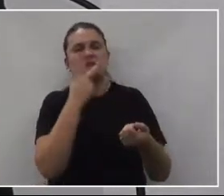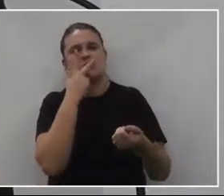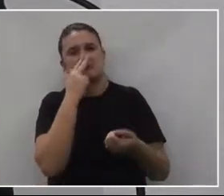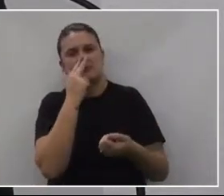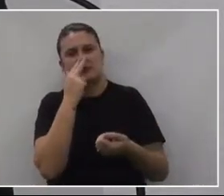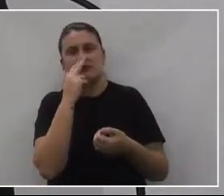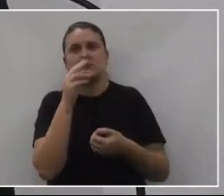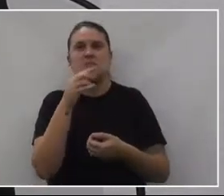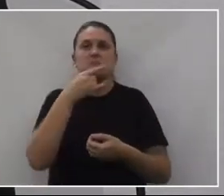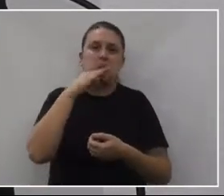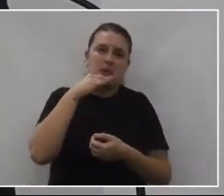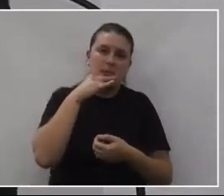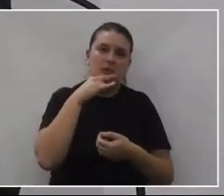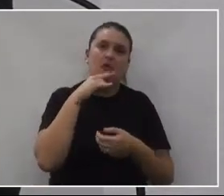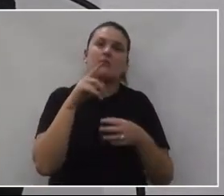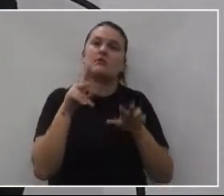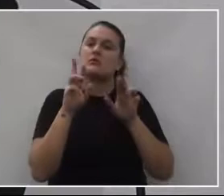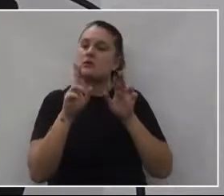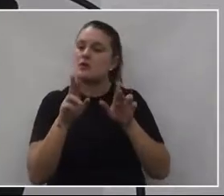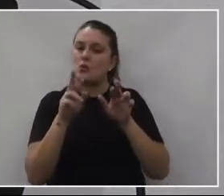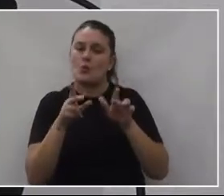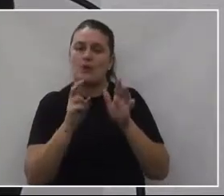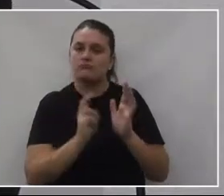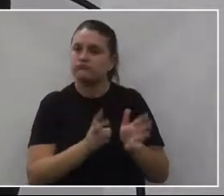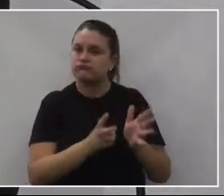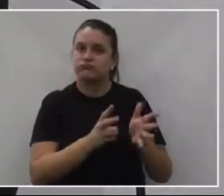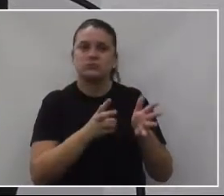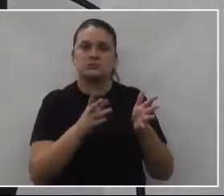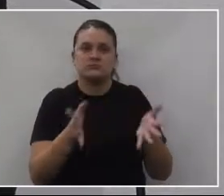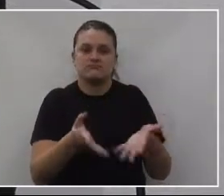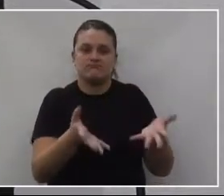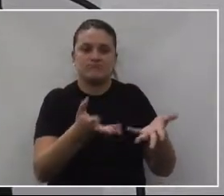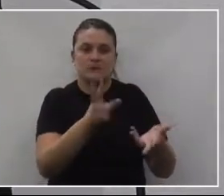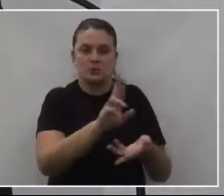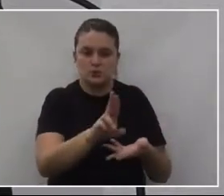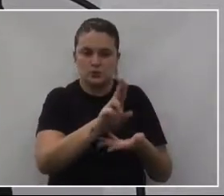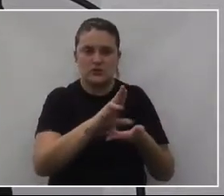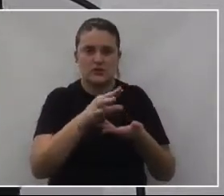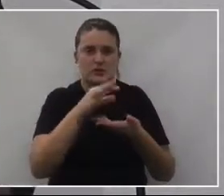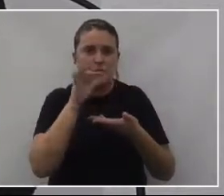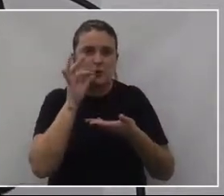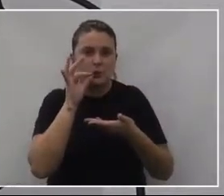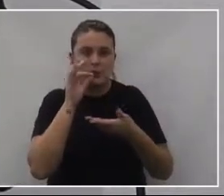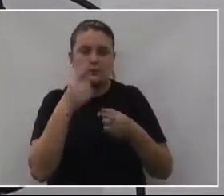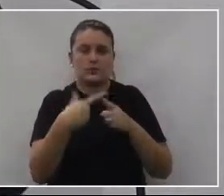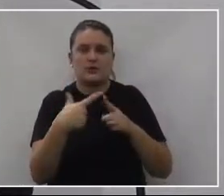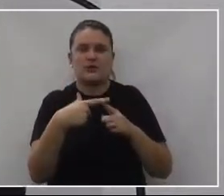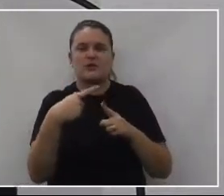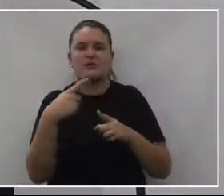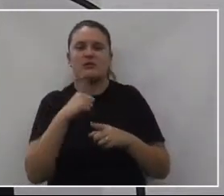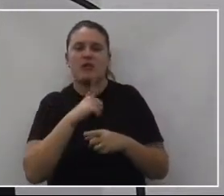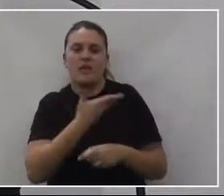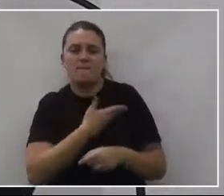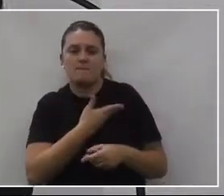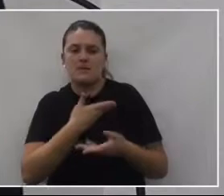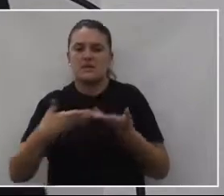um alcoolista, ele vai ter os mesmos estímulos que ele sempre teve ali para fazer o uso das, entre aspas,